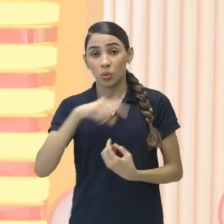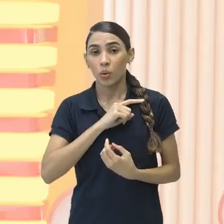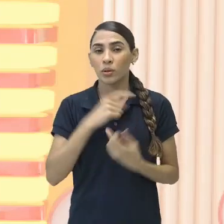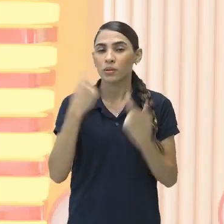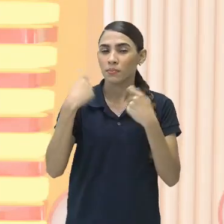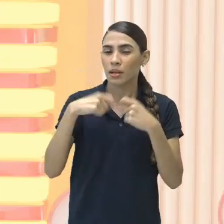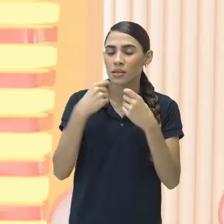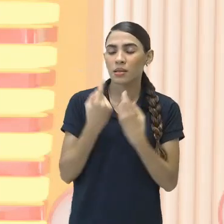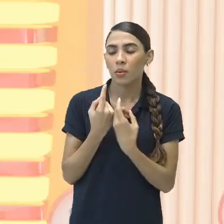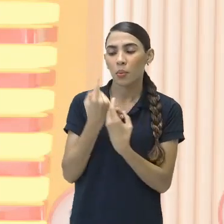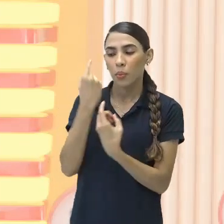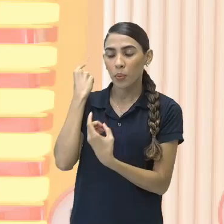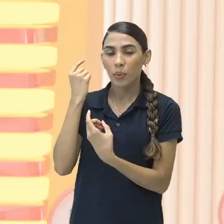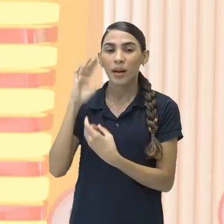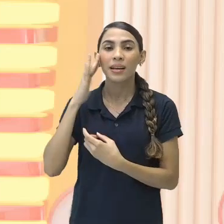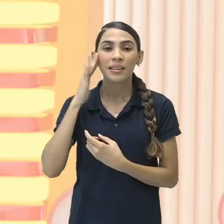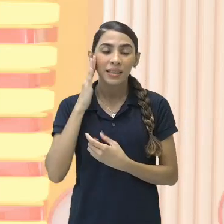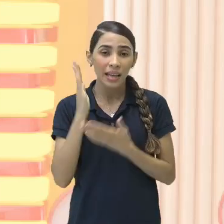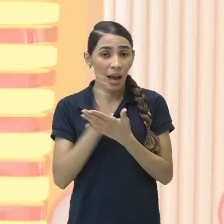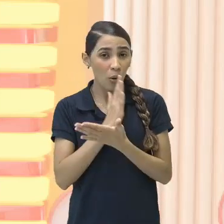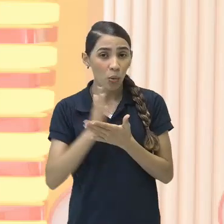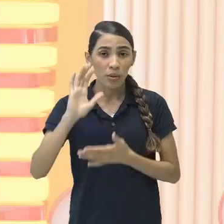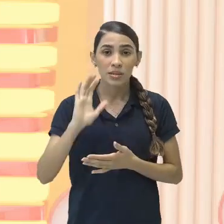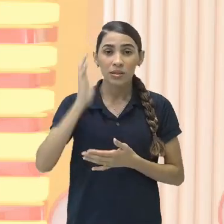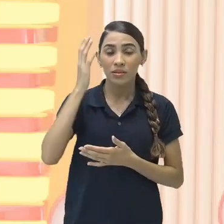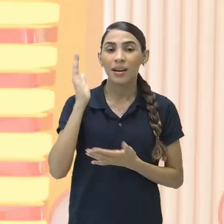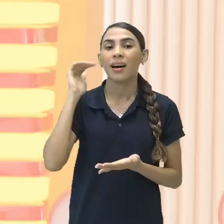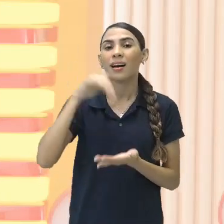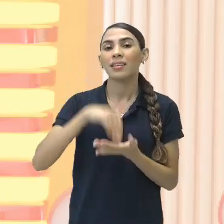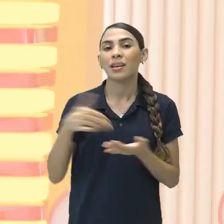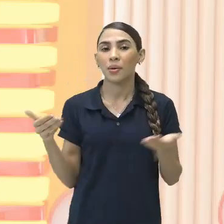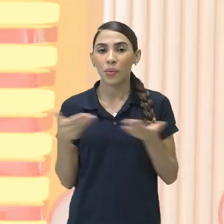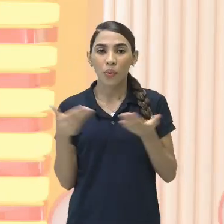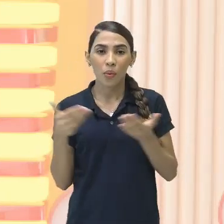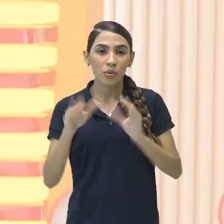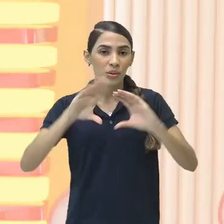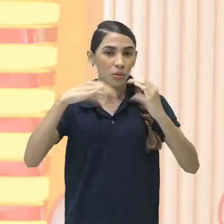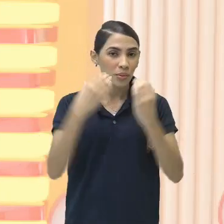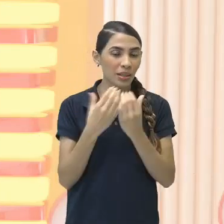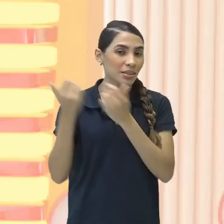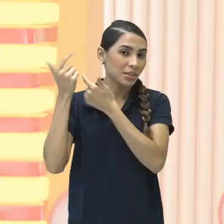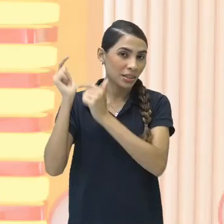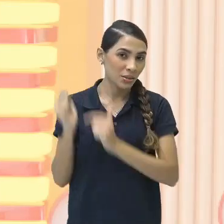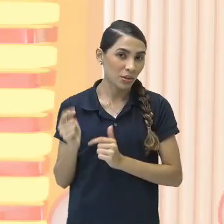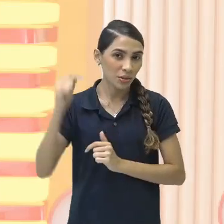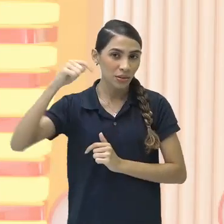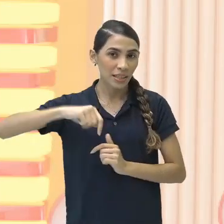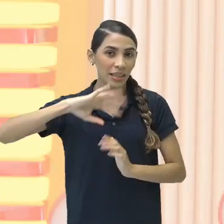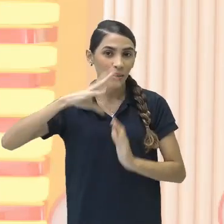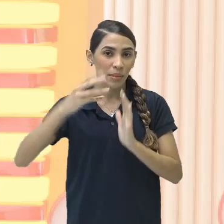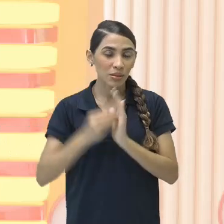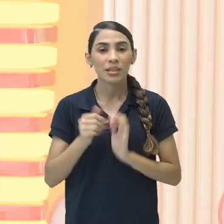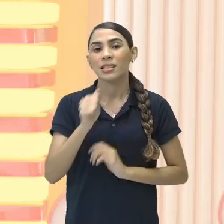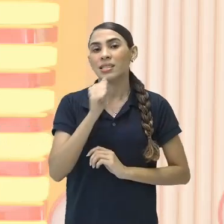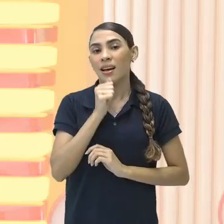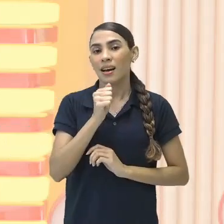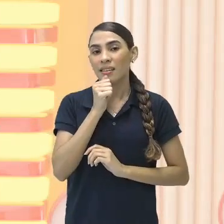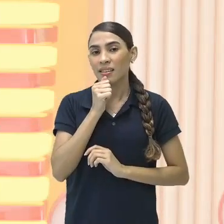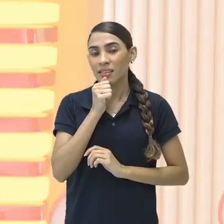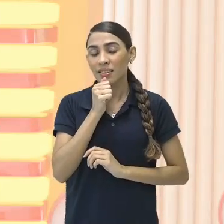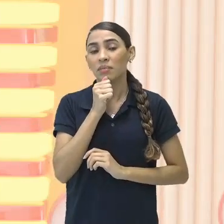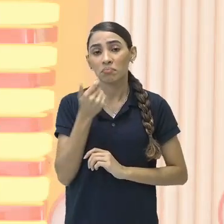voltar no tempo agora para entender algumas situações que até hoje as comunidades tradicionais aqui da região amazônica ainda